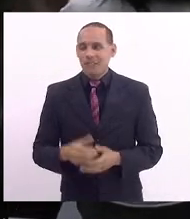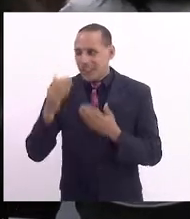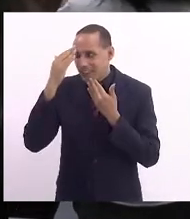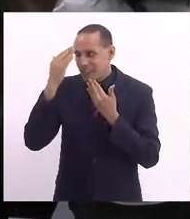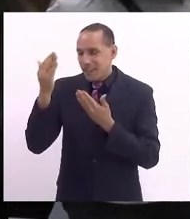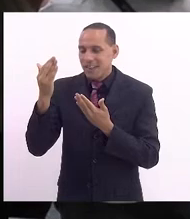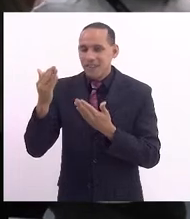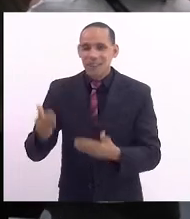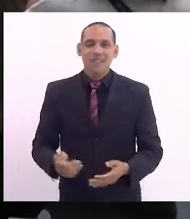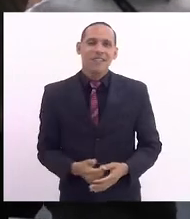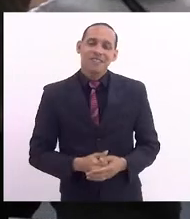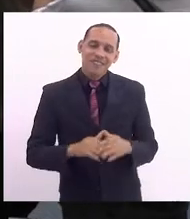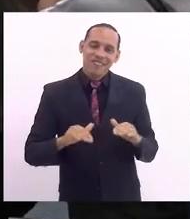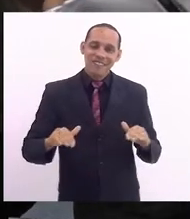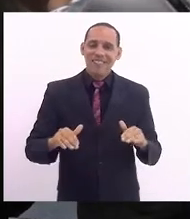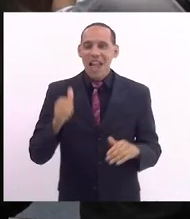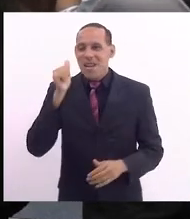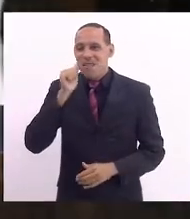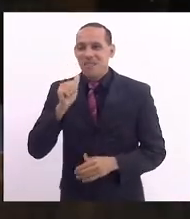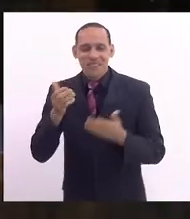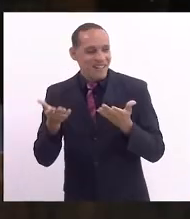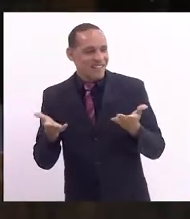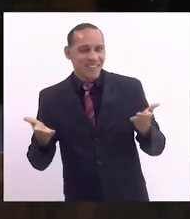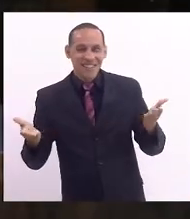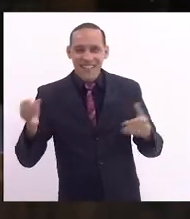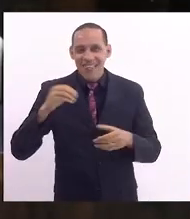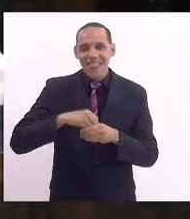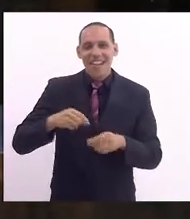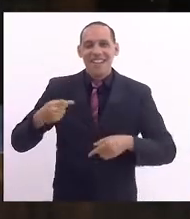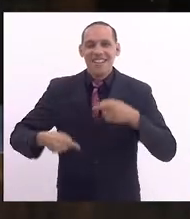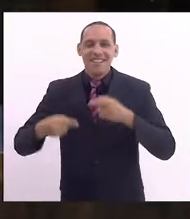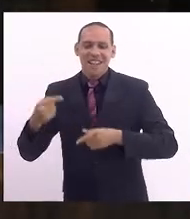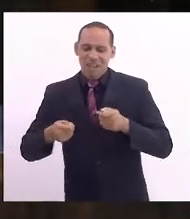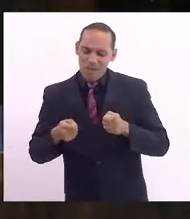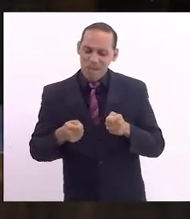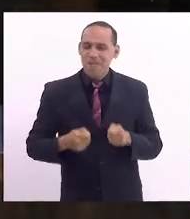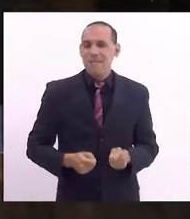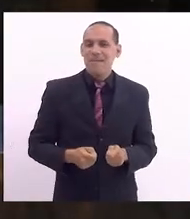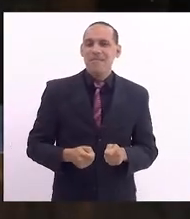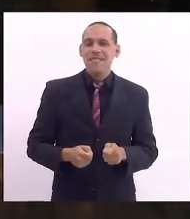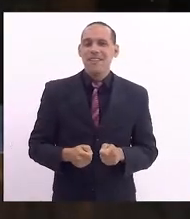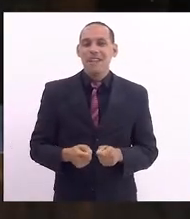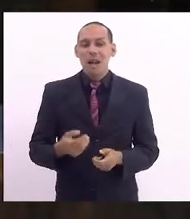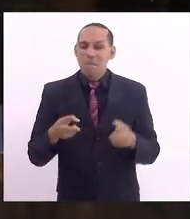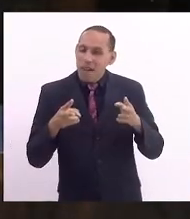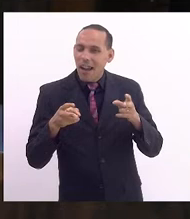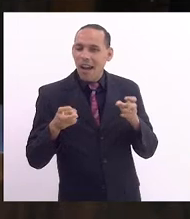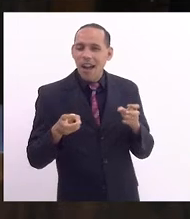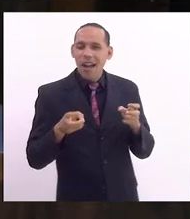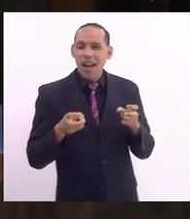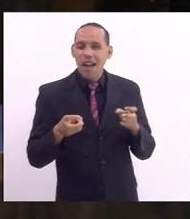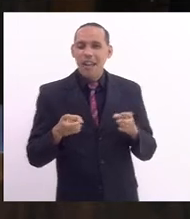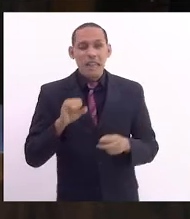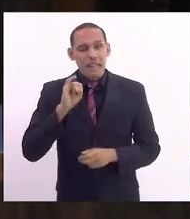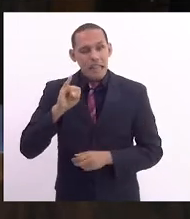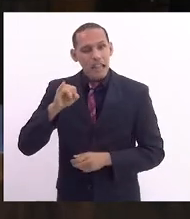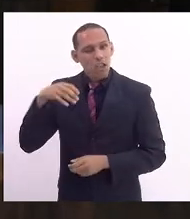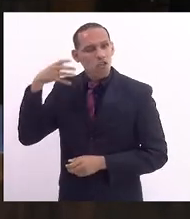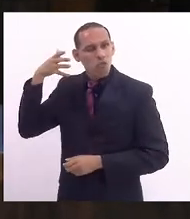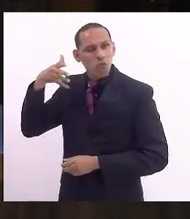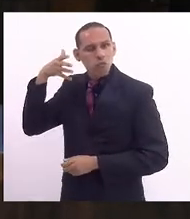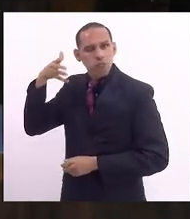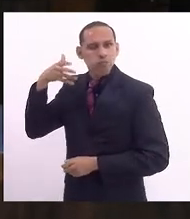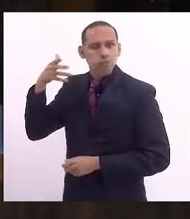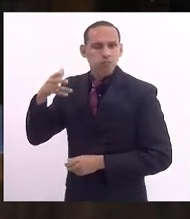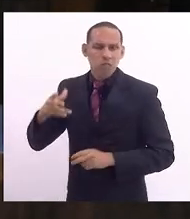Obrigada. É isso, mulherada na política firme, ocupando. Perceba que, se o discurso de